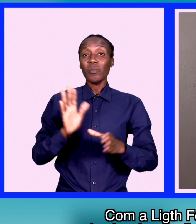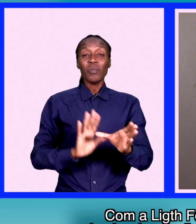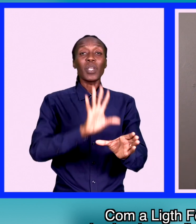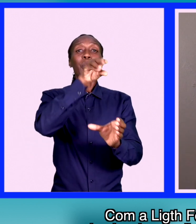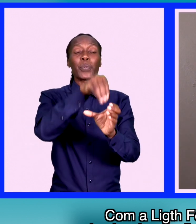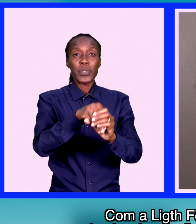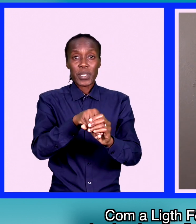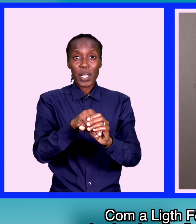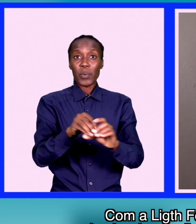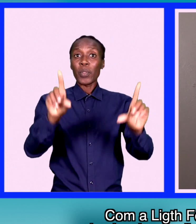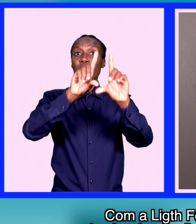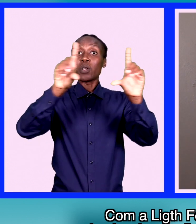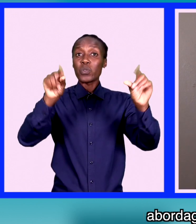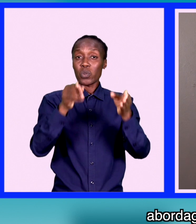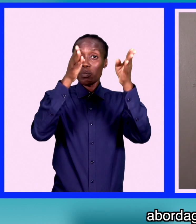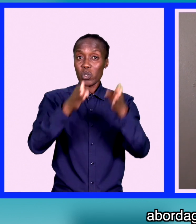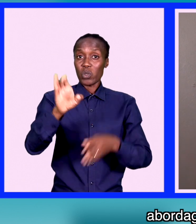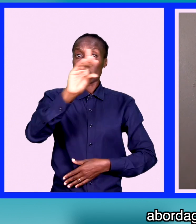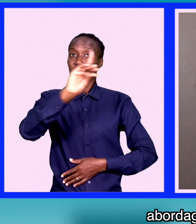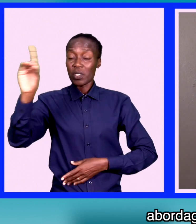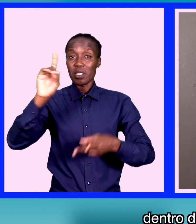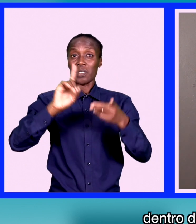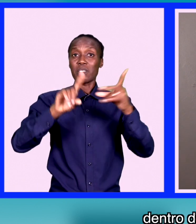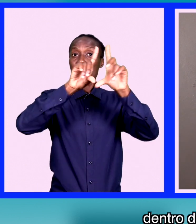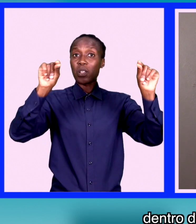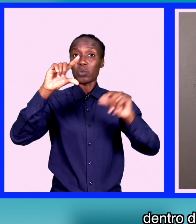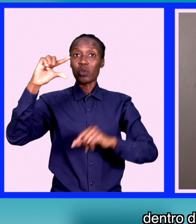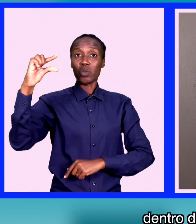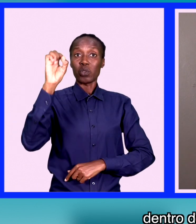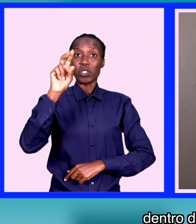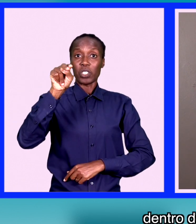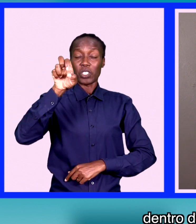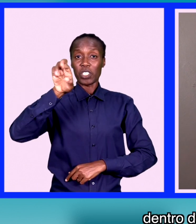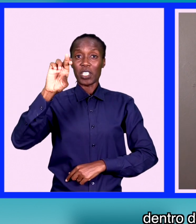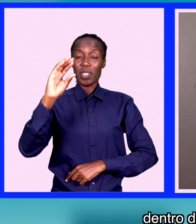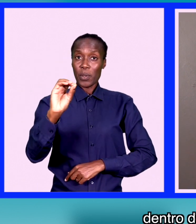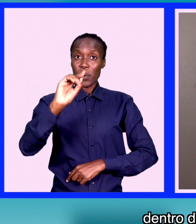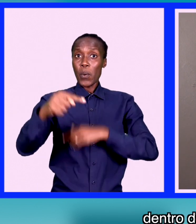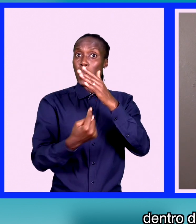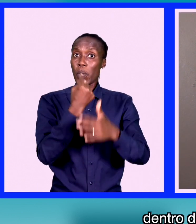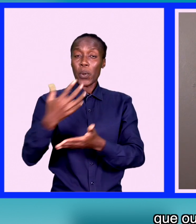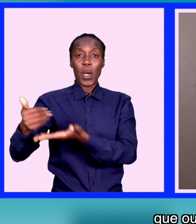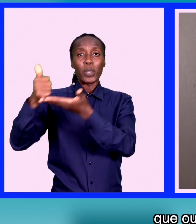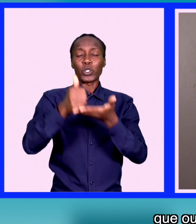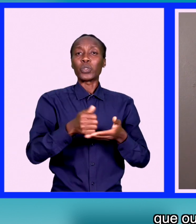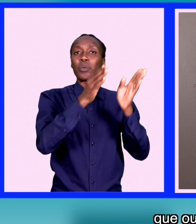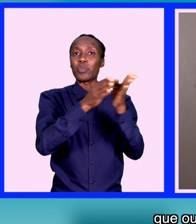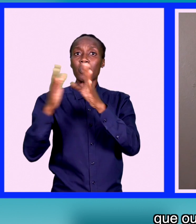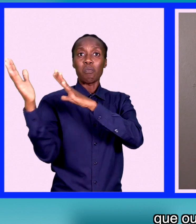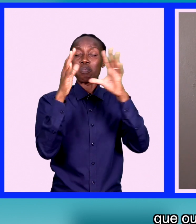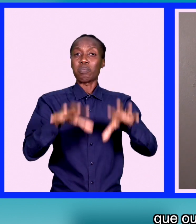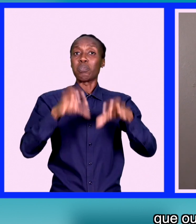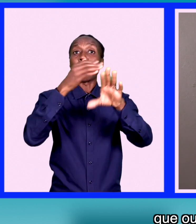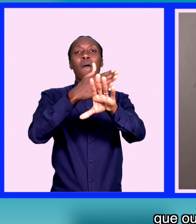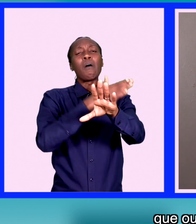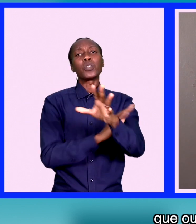de abordagens ligadas a pessoas de deficiência, abordagens ligadas ao género, dentro do plano de contingência de gestão e redução dos desastres, que